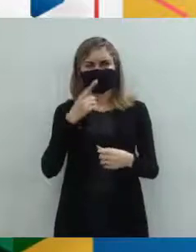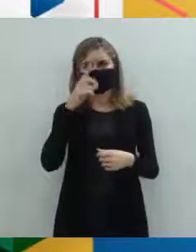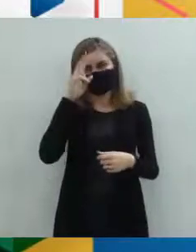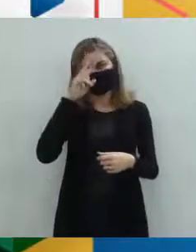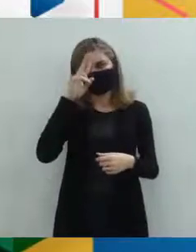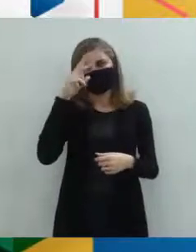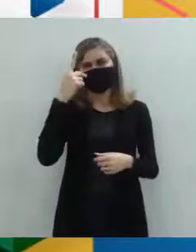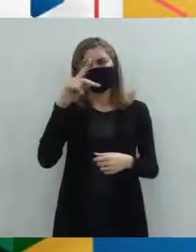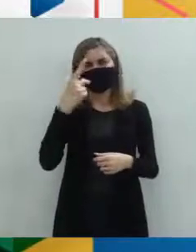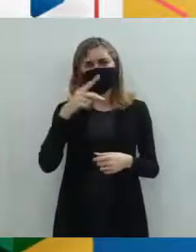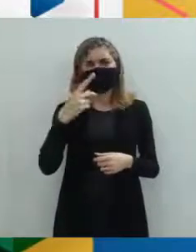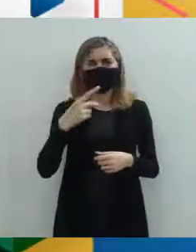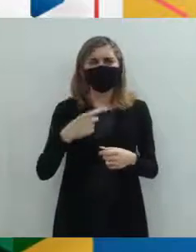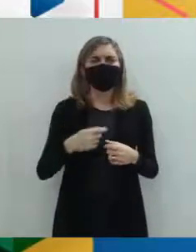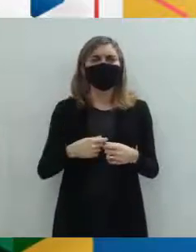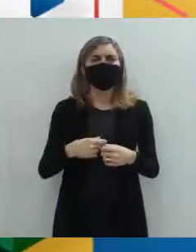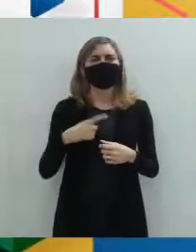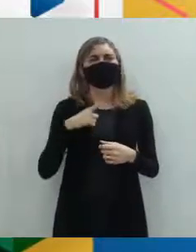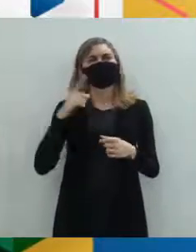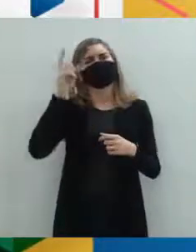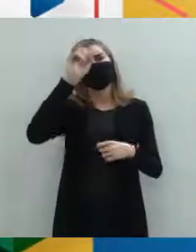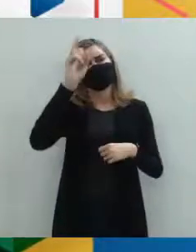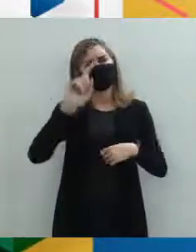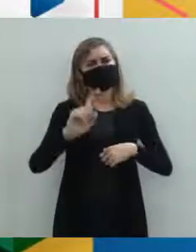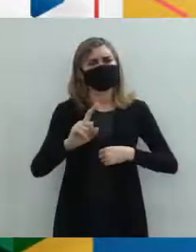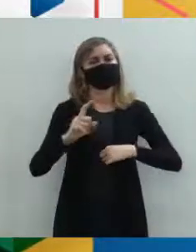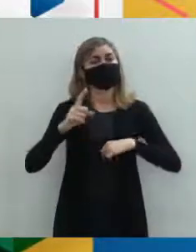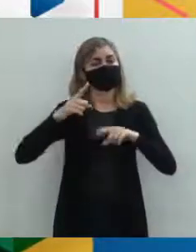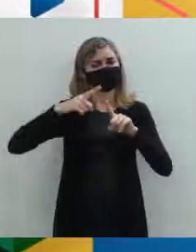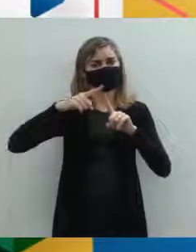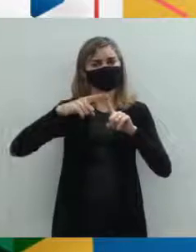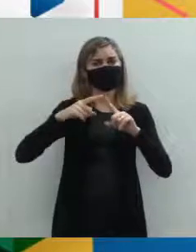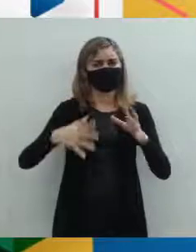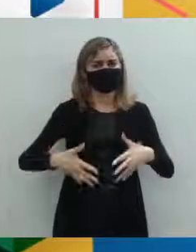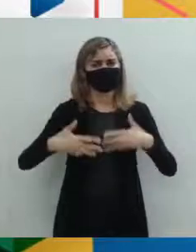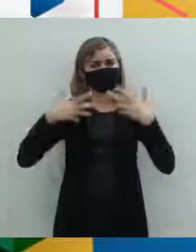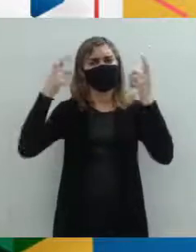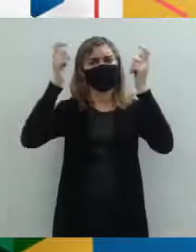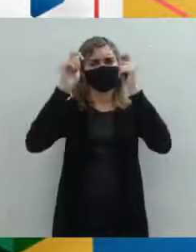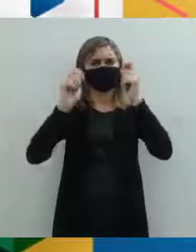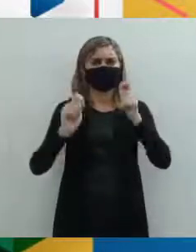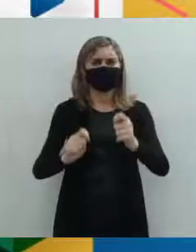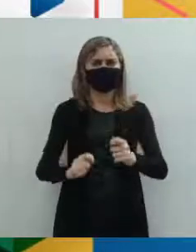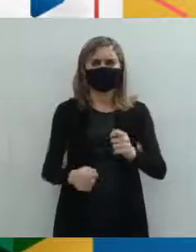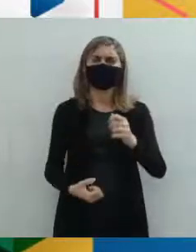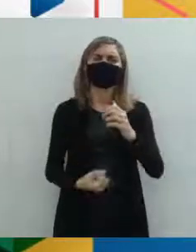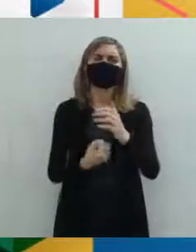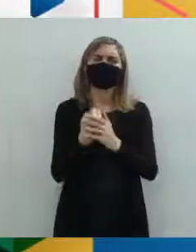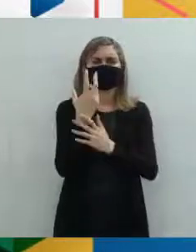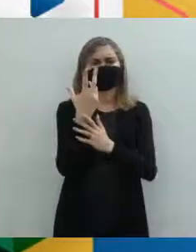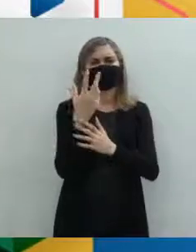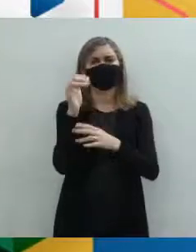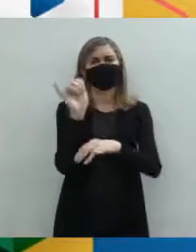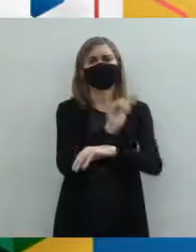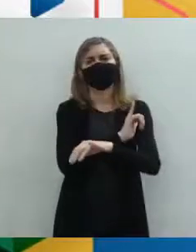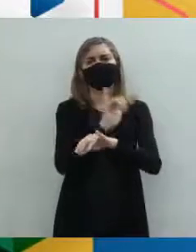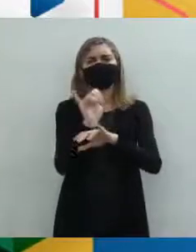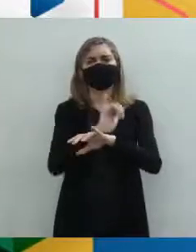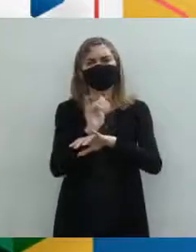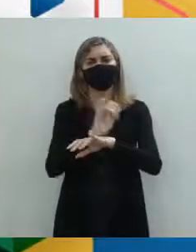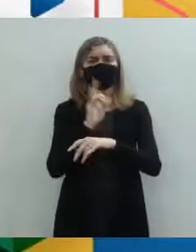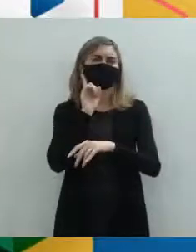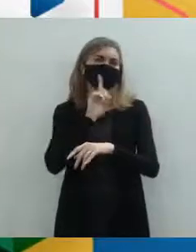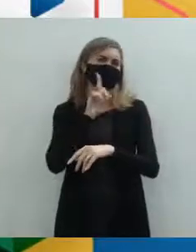história, né, do grafite. O grafite é um tipo de manifestação artística que surgiu lá em Nova York, nos